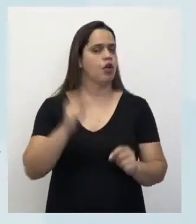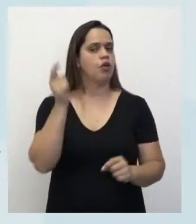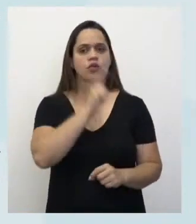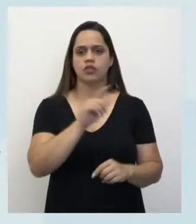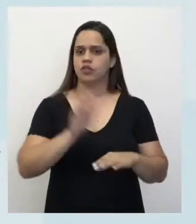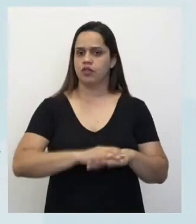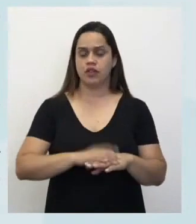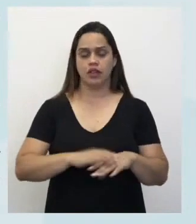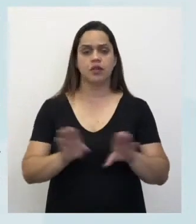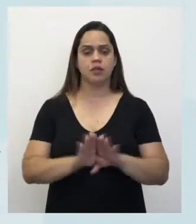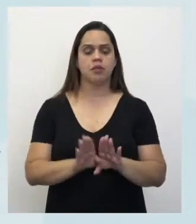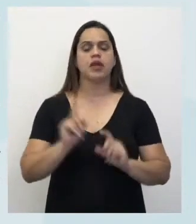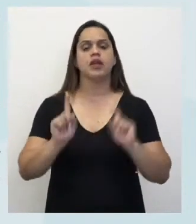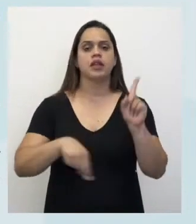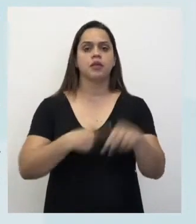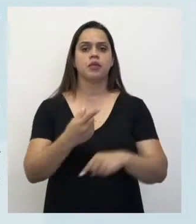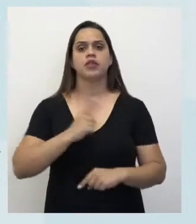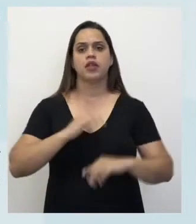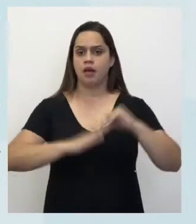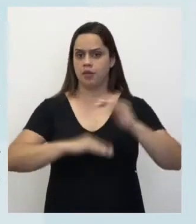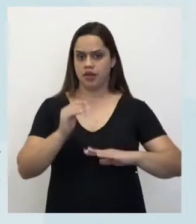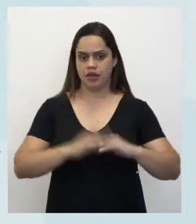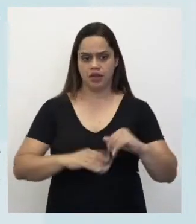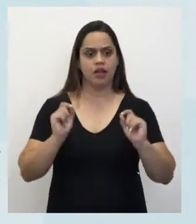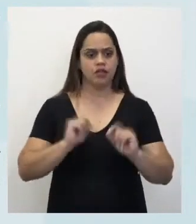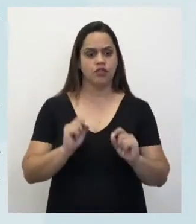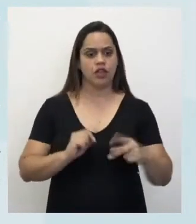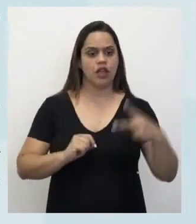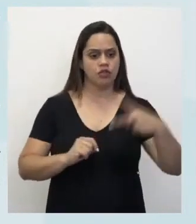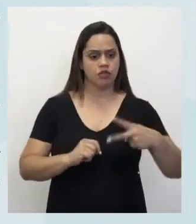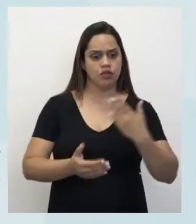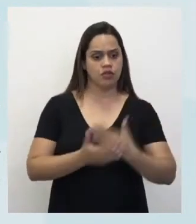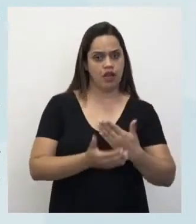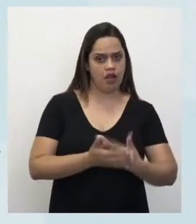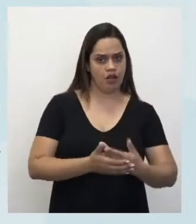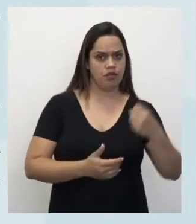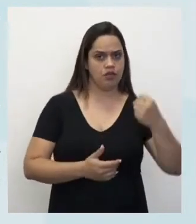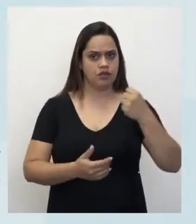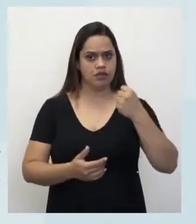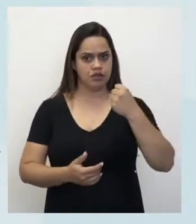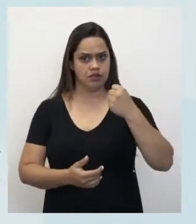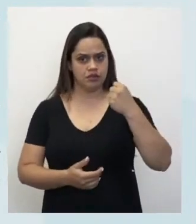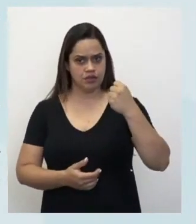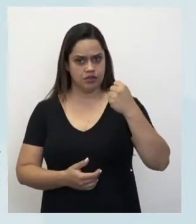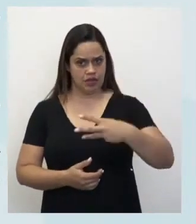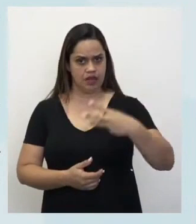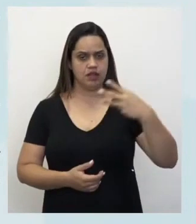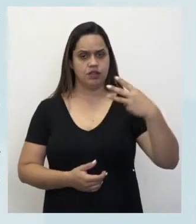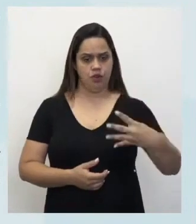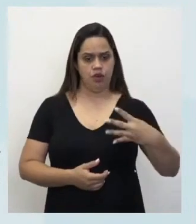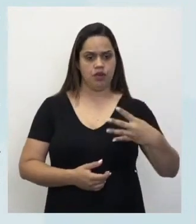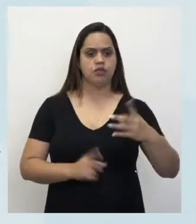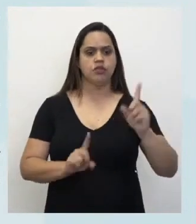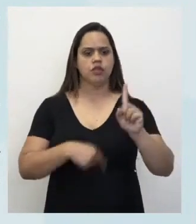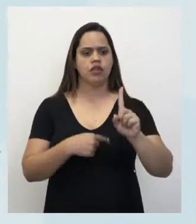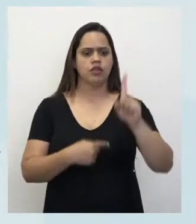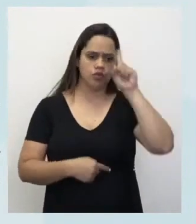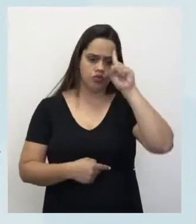realizar. E aí nós temos as habilidades referentes a essas duas aulas, a aula 3 e a aula 4. Respectivamente no dia 12 e do